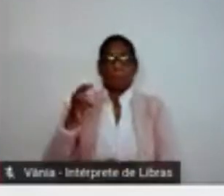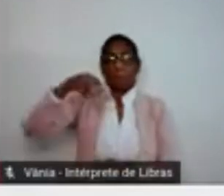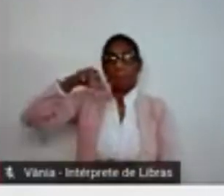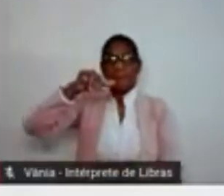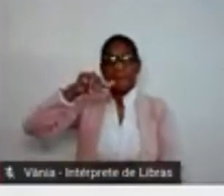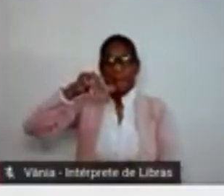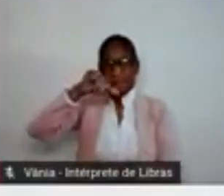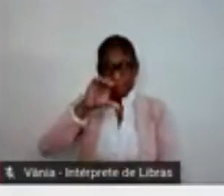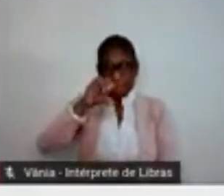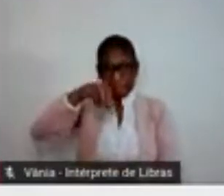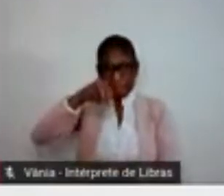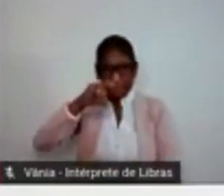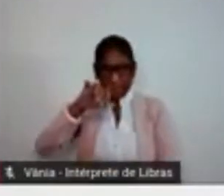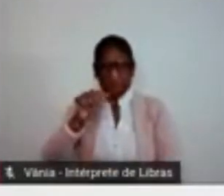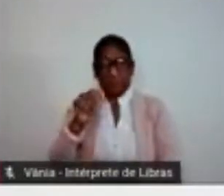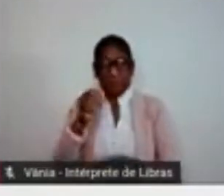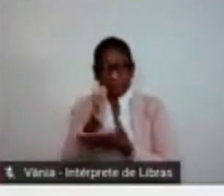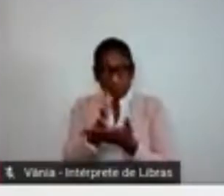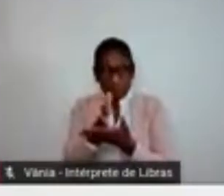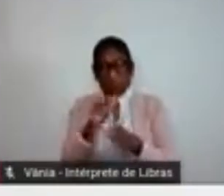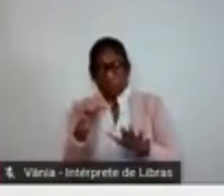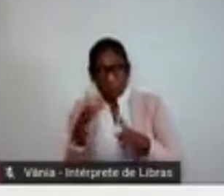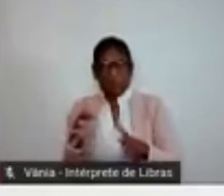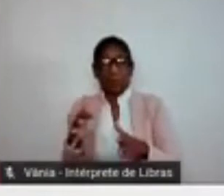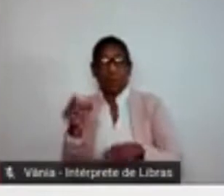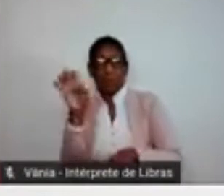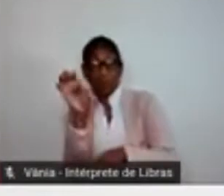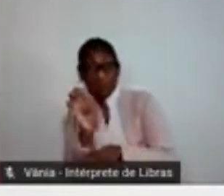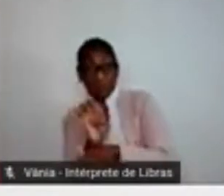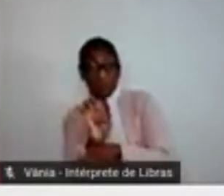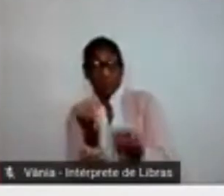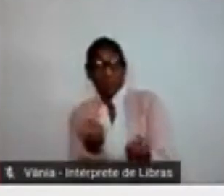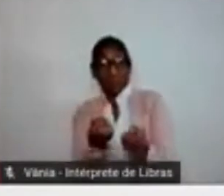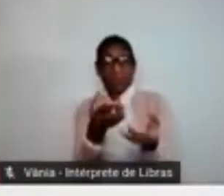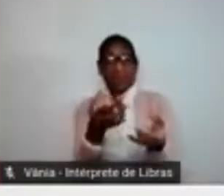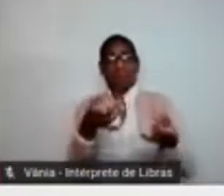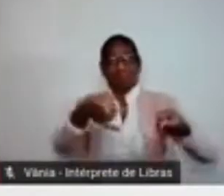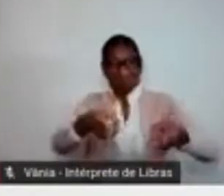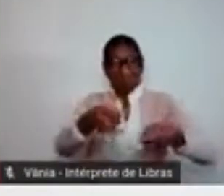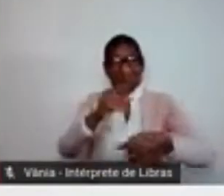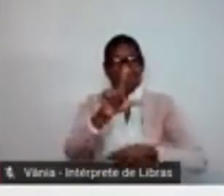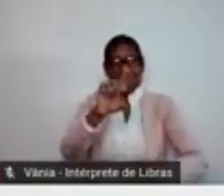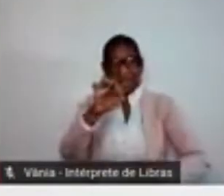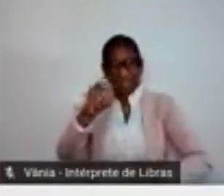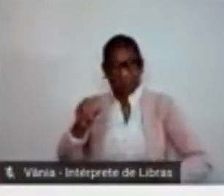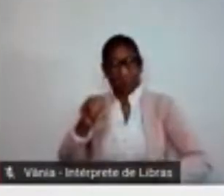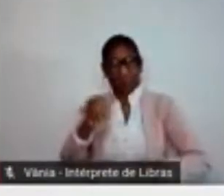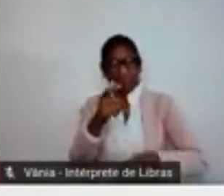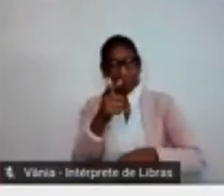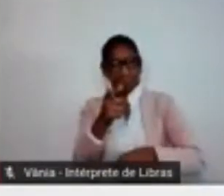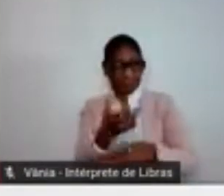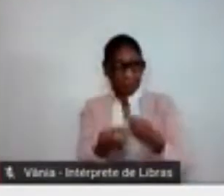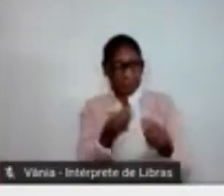região, associado também ao Estado, que teve diminuição da oferta de leitos nessa semana. A mesma coisa se observa em Novo Hamburgo, que